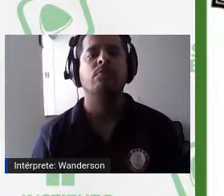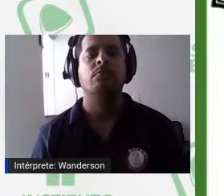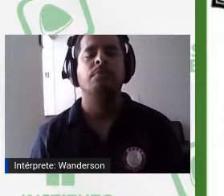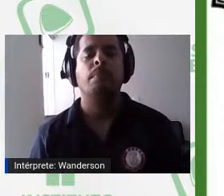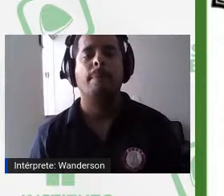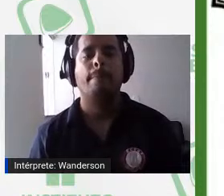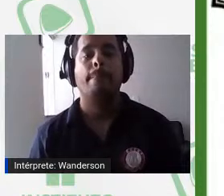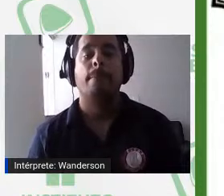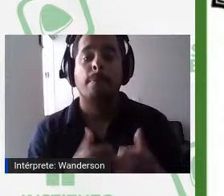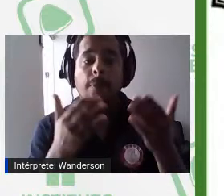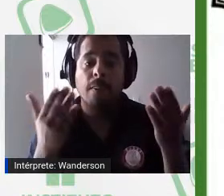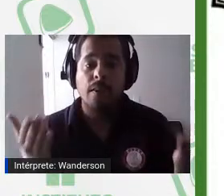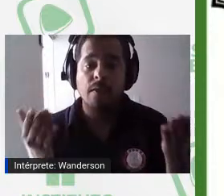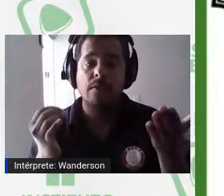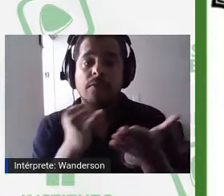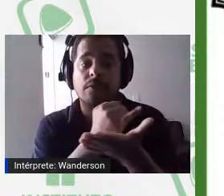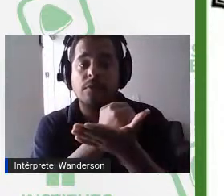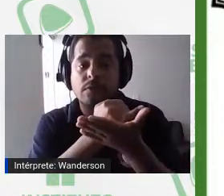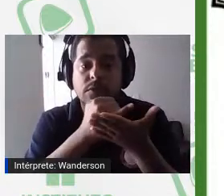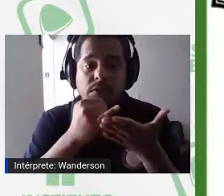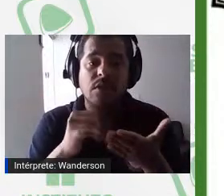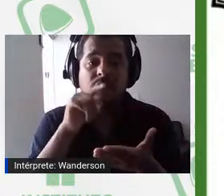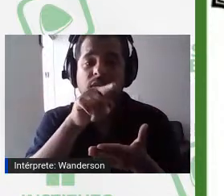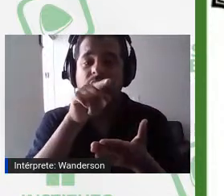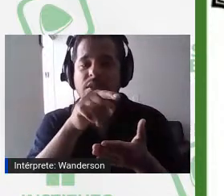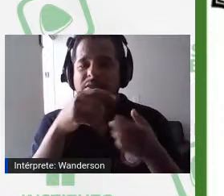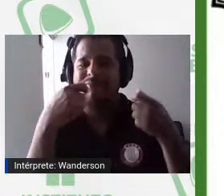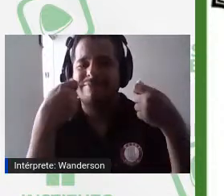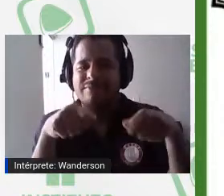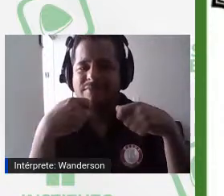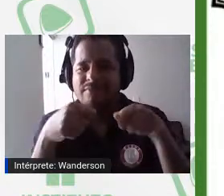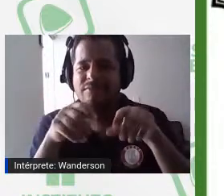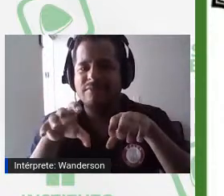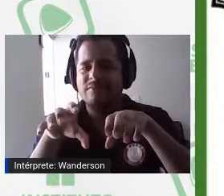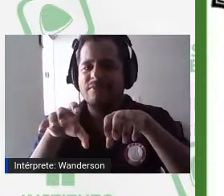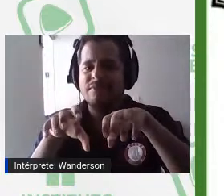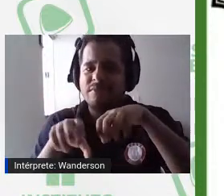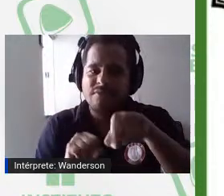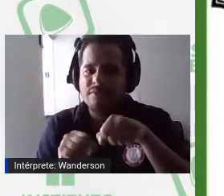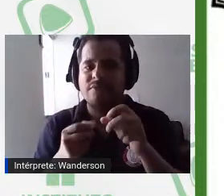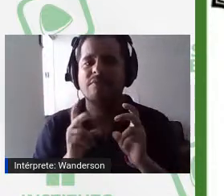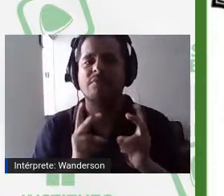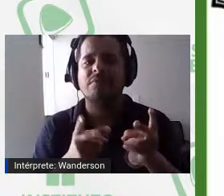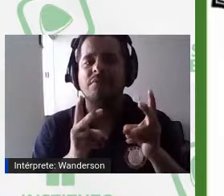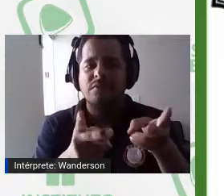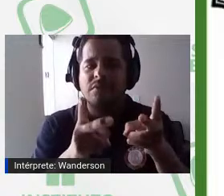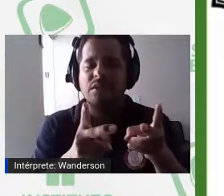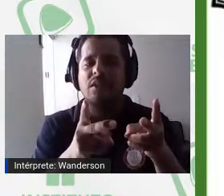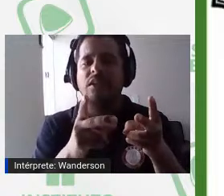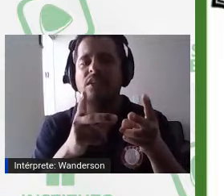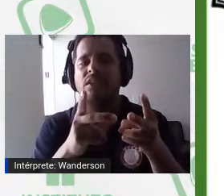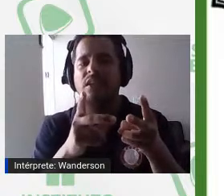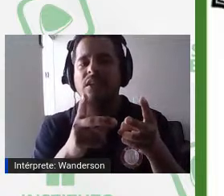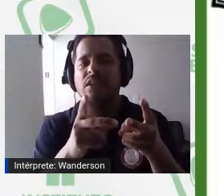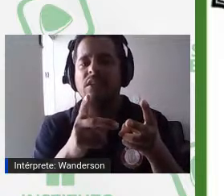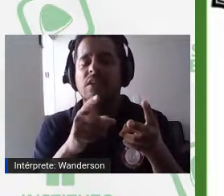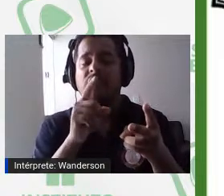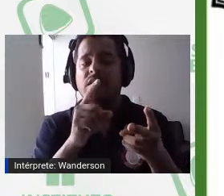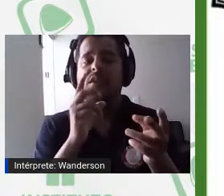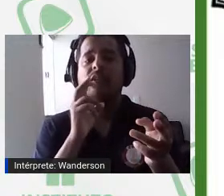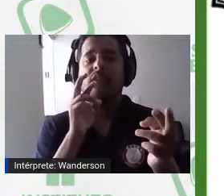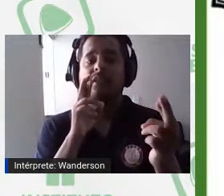Bem, levando em consideração essa necessidade de formação continuada no que se refere ao processo de ensino e